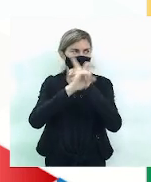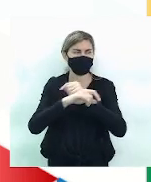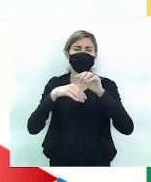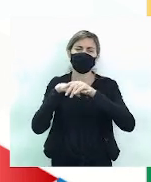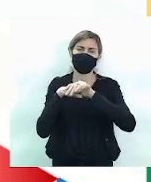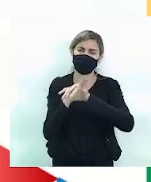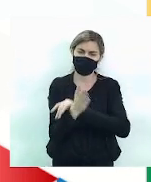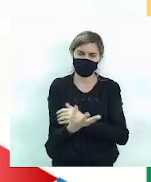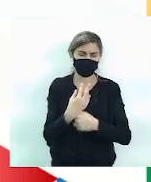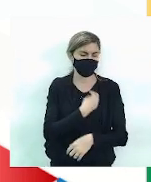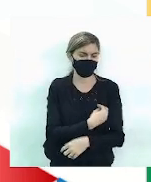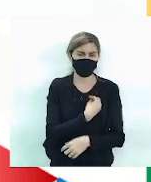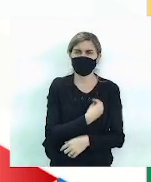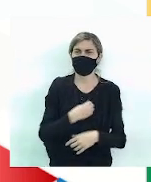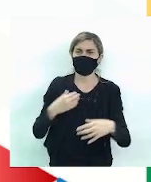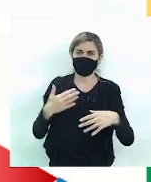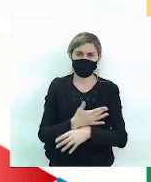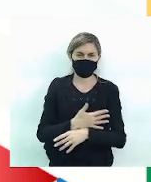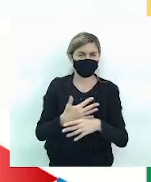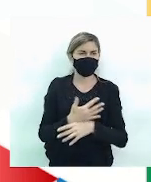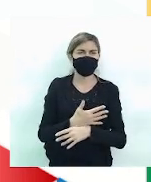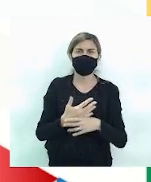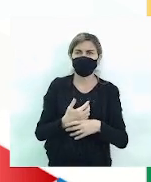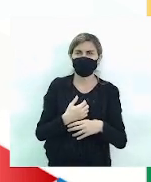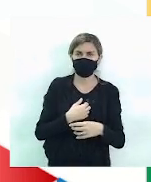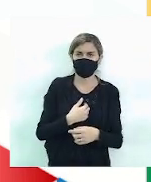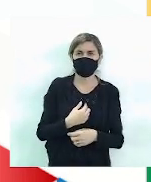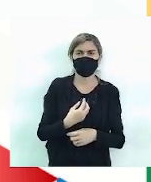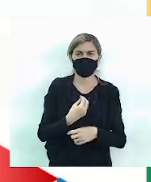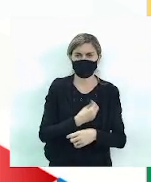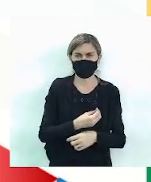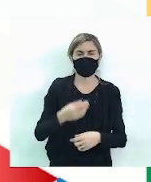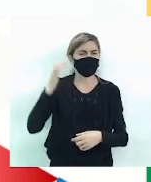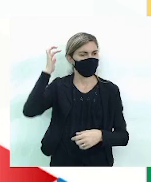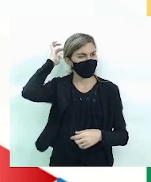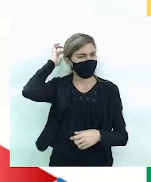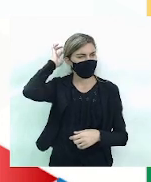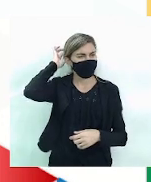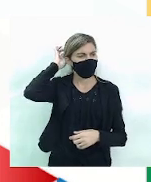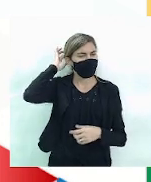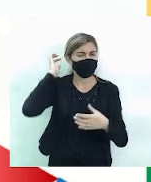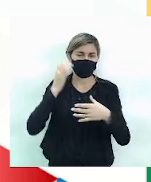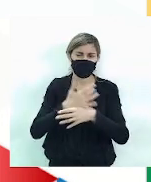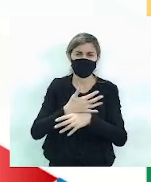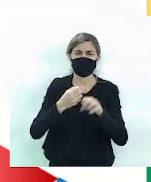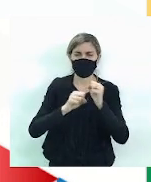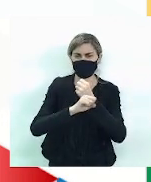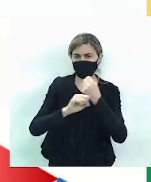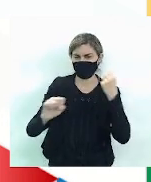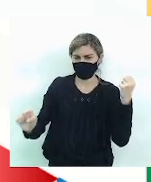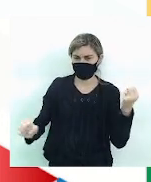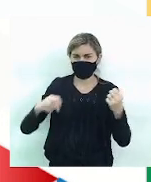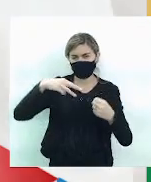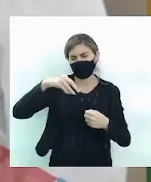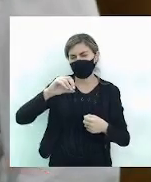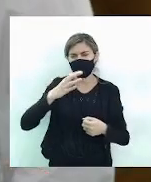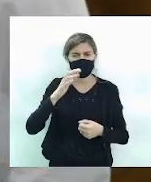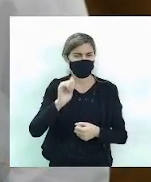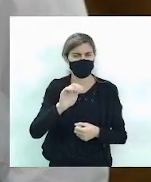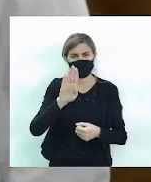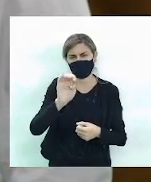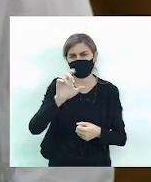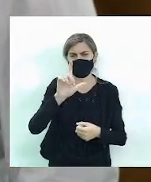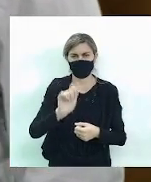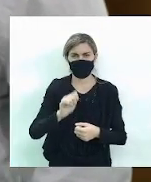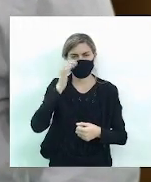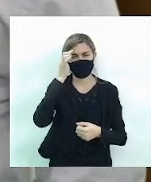viver numa cidade grande. Okay? Agora eu achei bonito assim, é isso que ele faz, cidade grande, moça bela, essa personificação, né? É um processo de personificação,